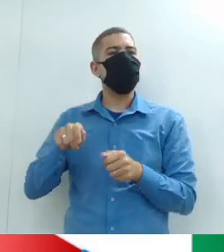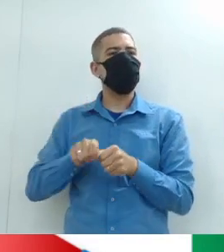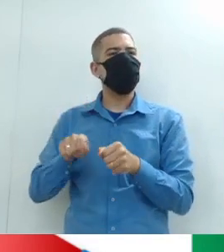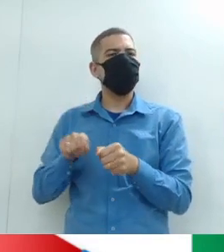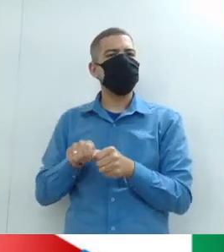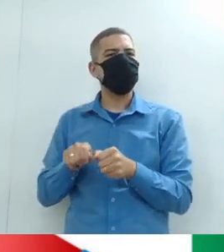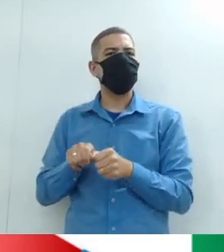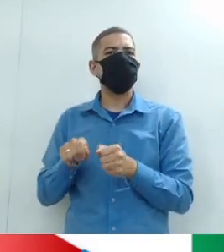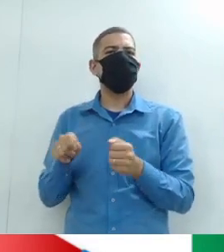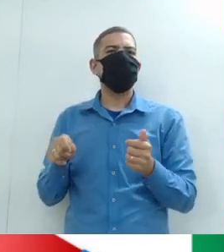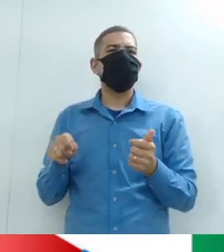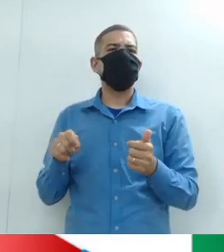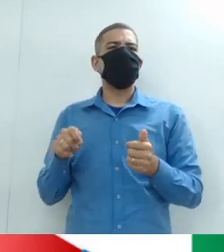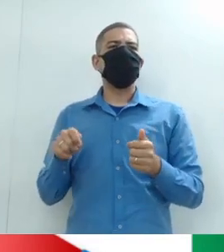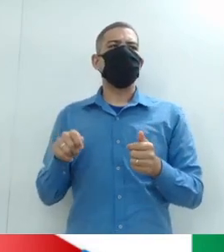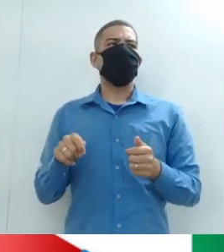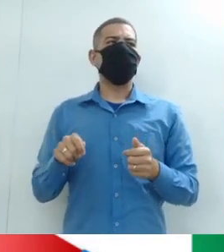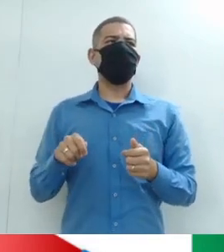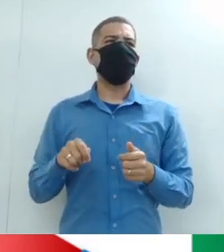fazer